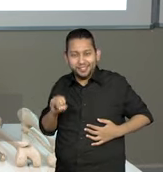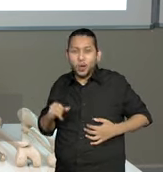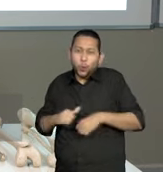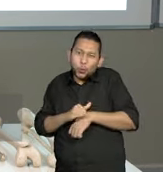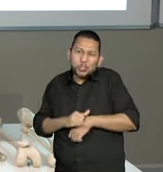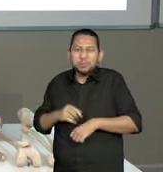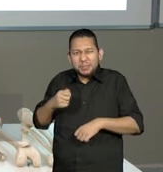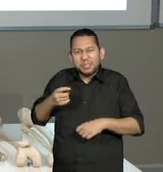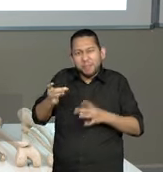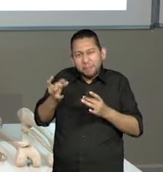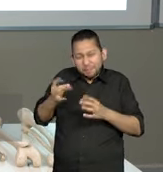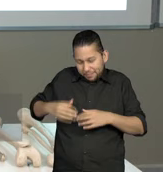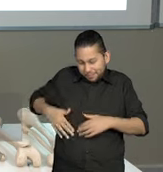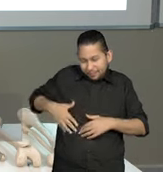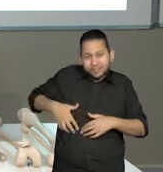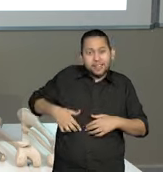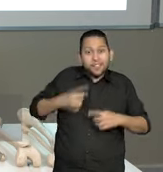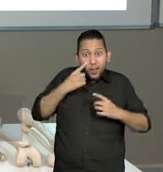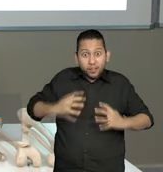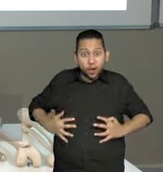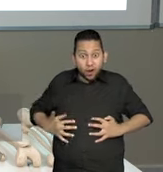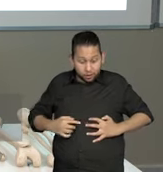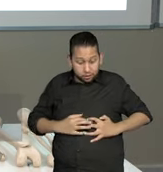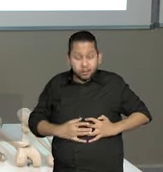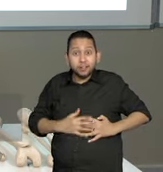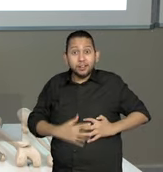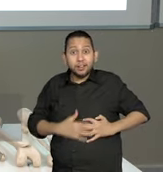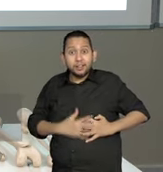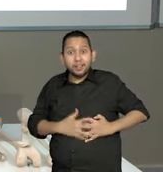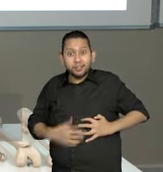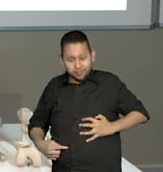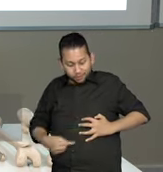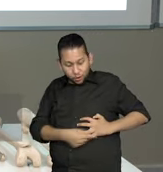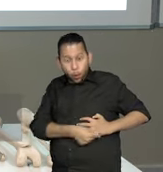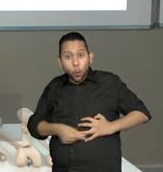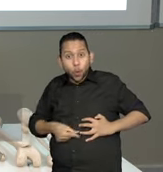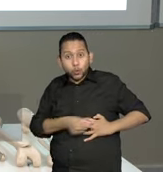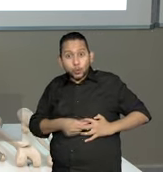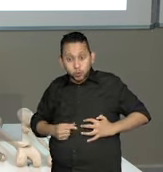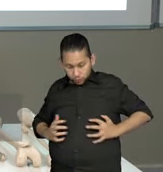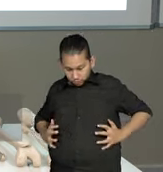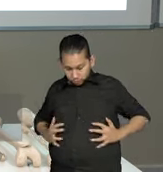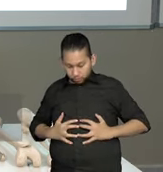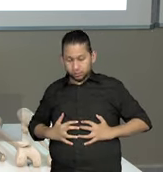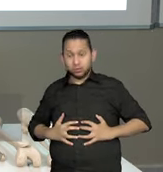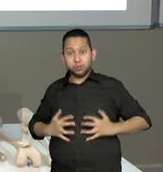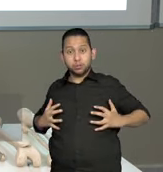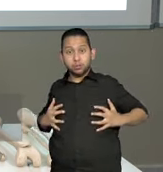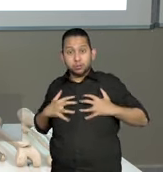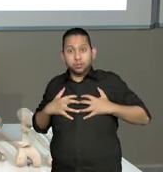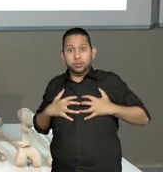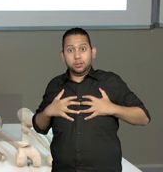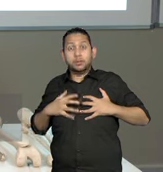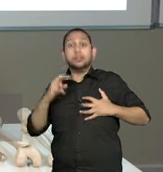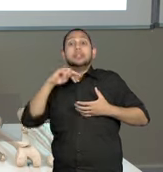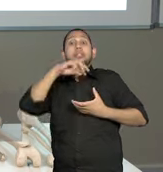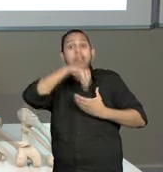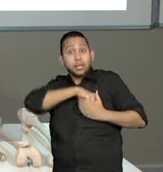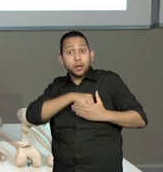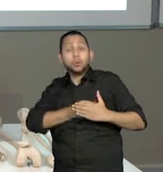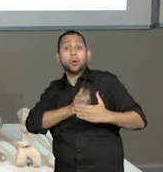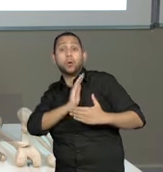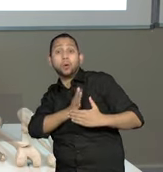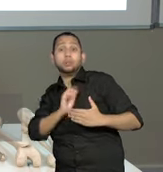não tem ossinhos aqui embaixo? Esses ossos servem para proteger o seu coração e o seu